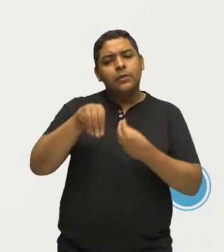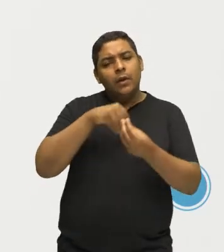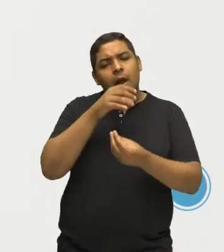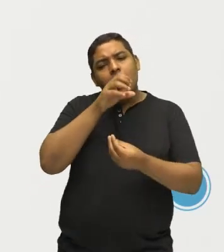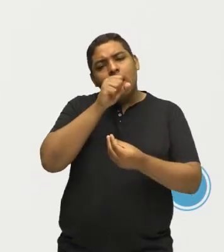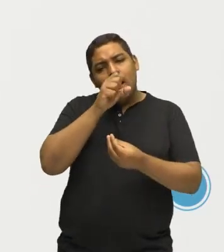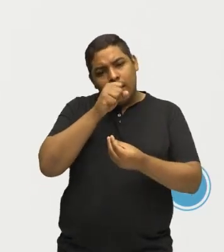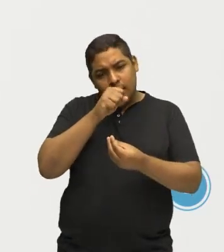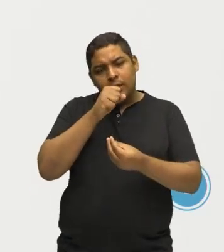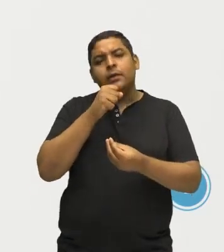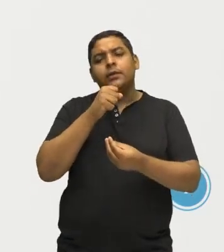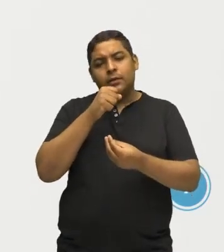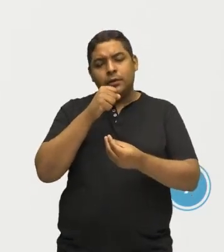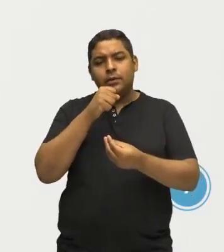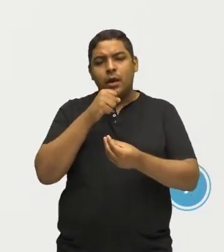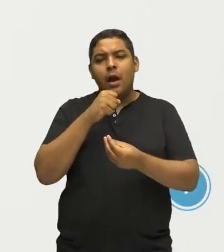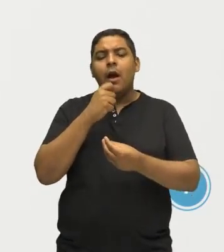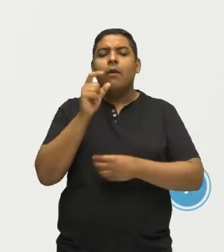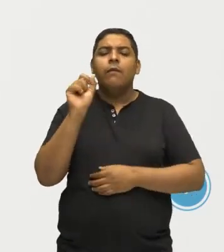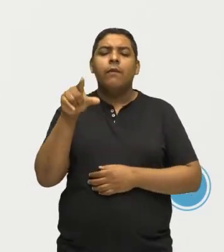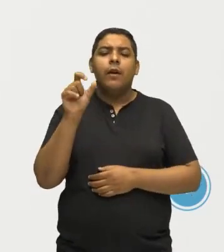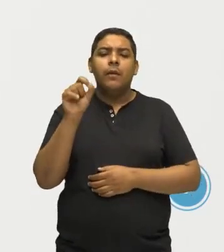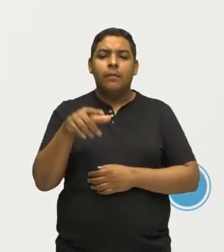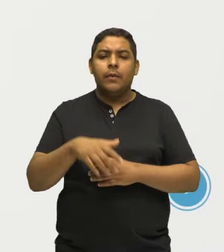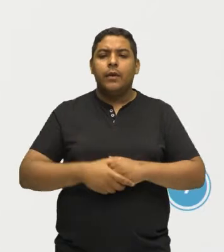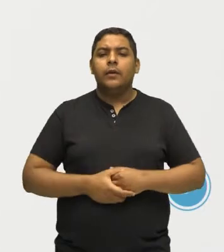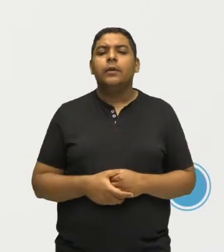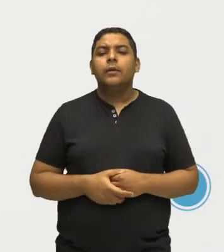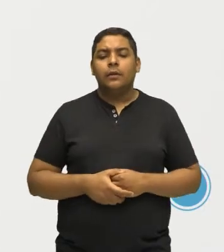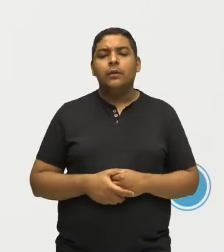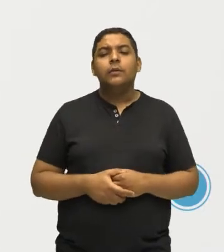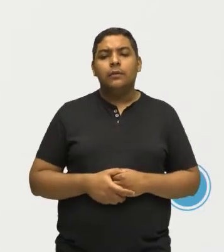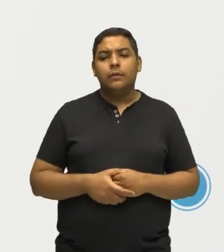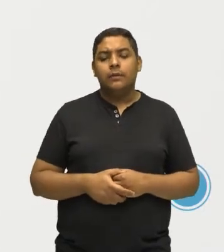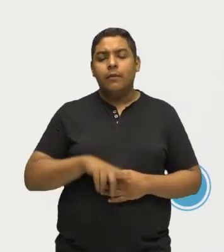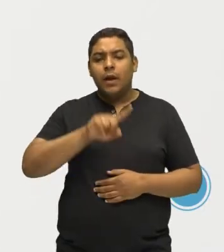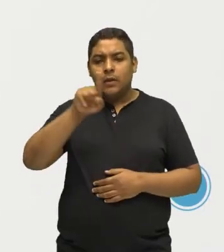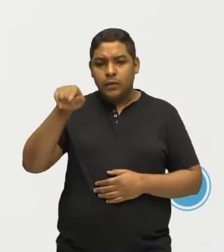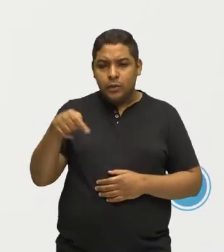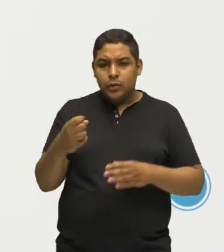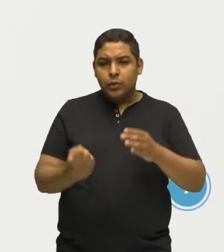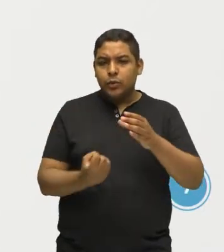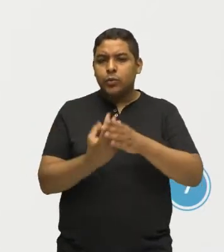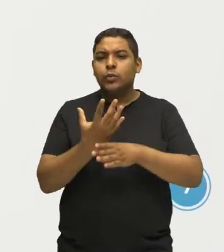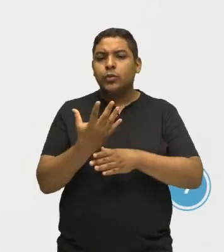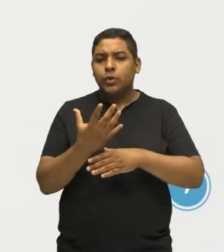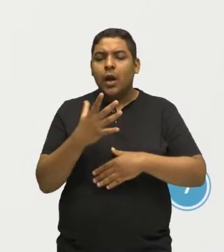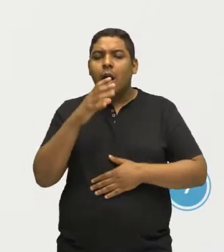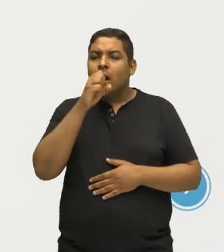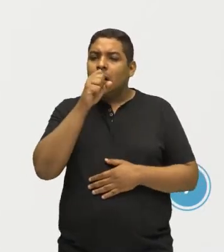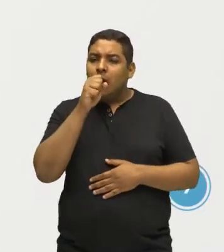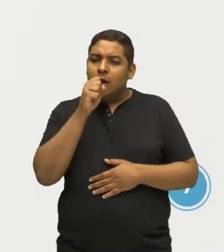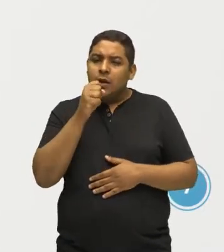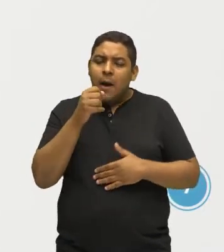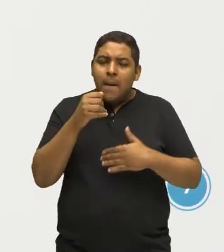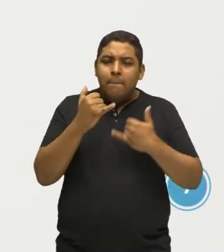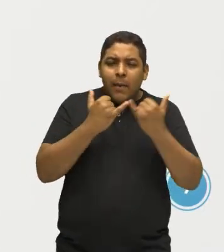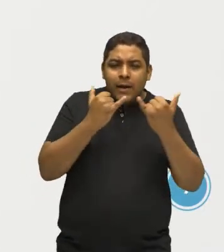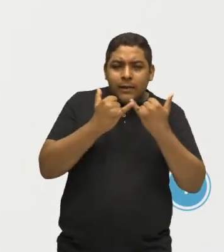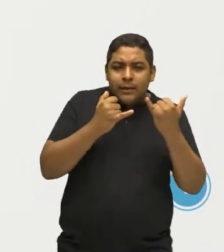esse vermelho, vai surgir essa terciária aqui, certo? Que vai ser o laranjado